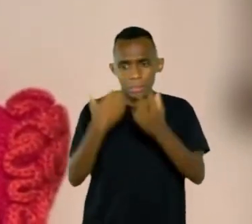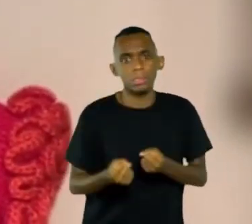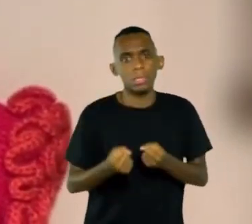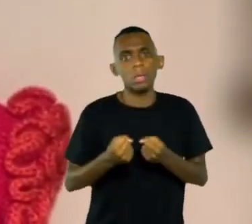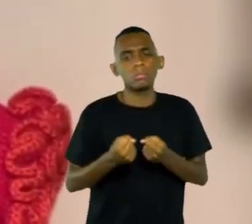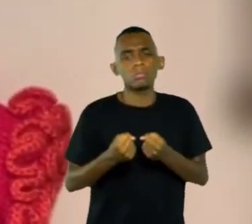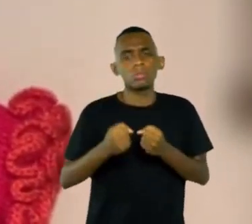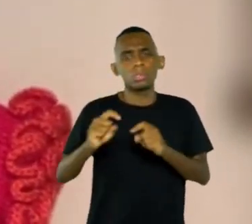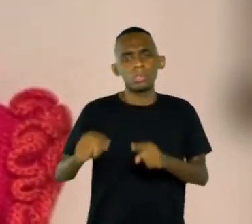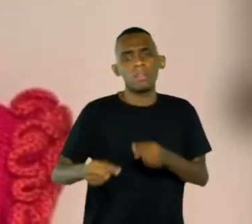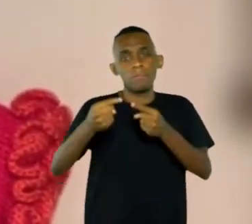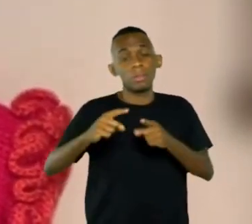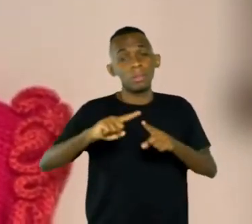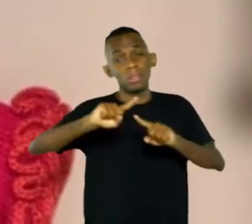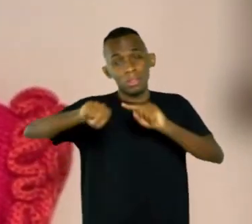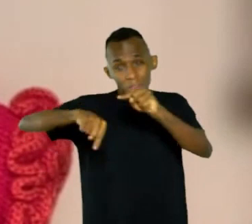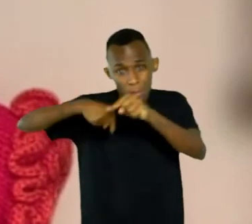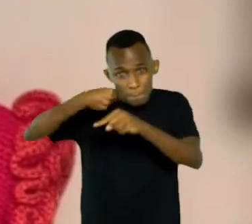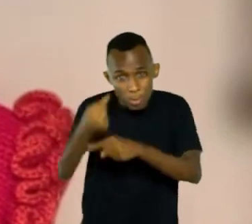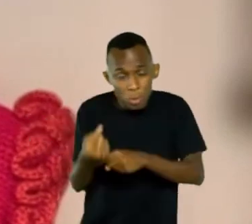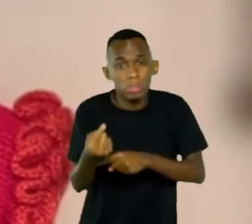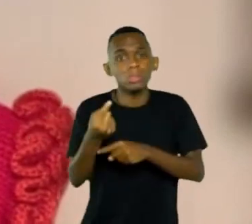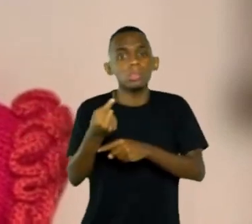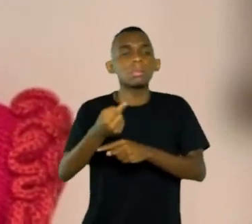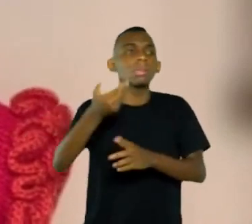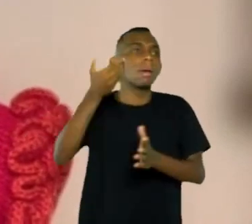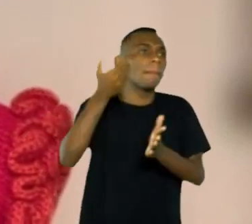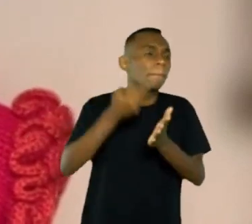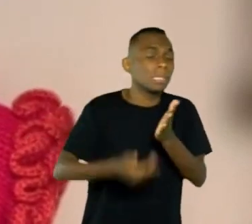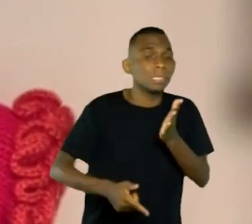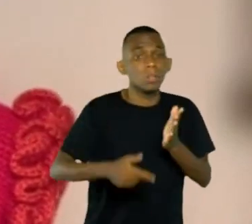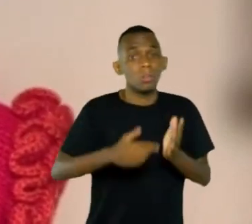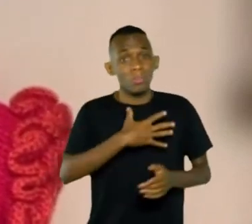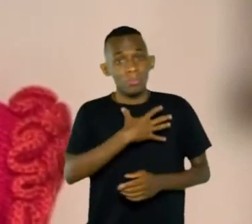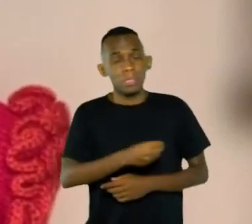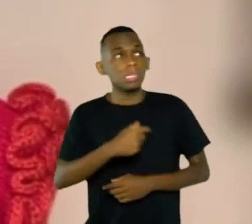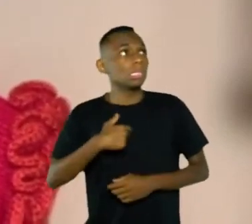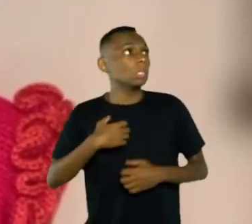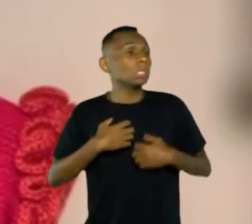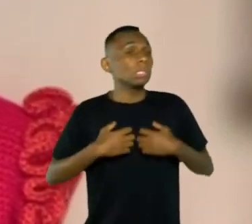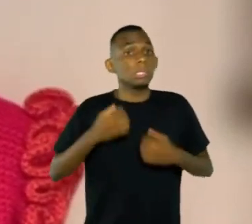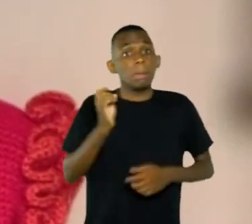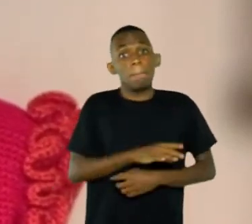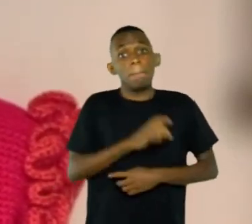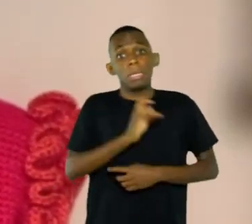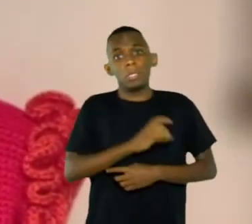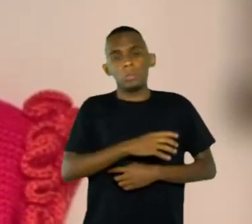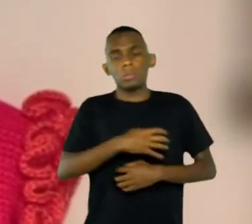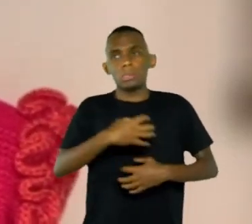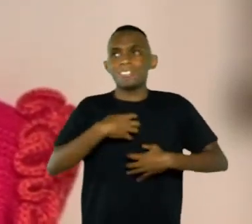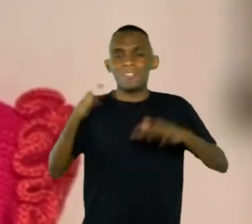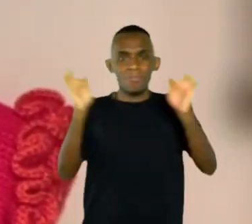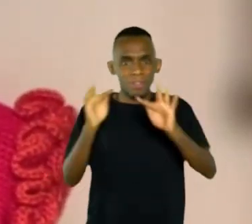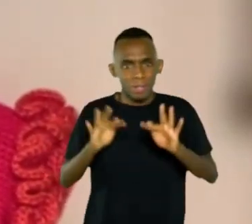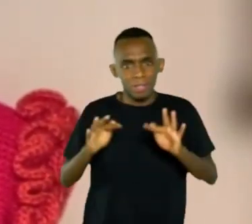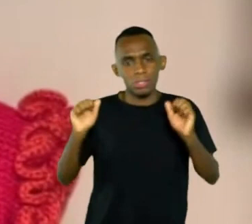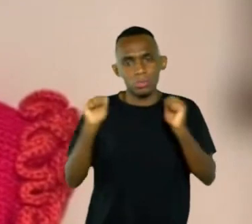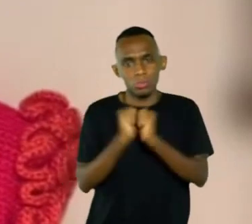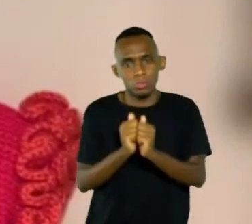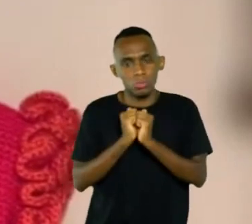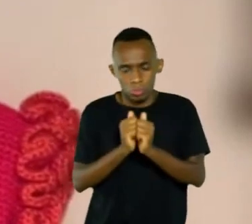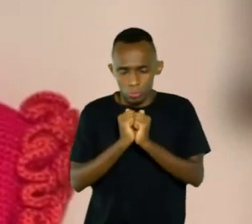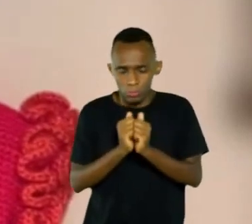casamento. Poucos anos depois, perder o Gui era o que eu mais temia. Feliz por estarmos juntos, eu